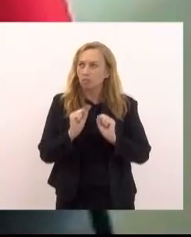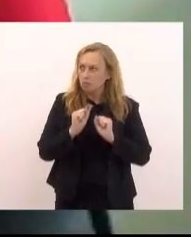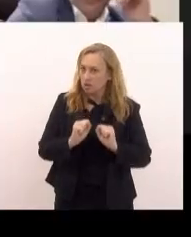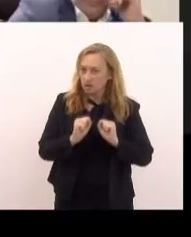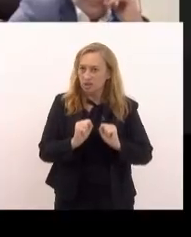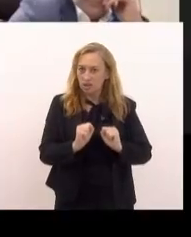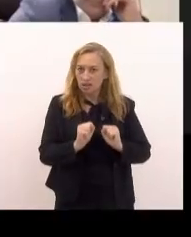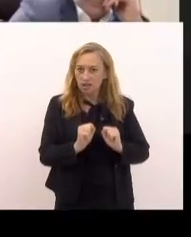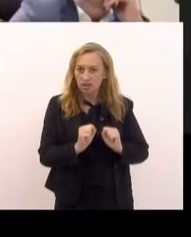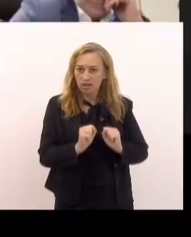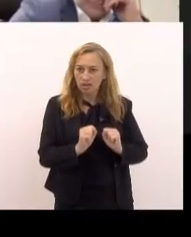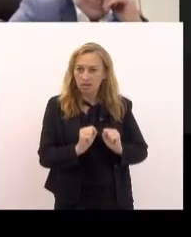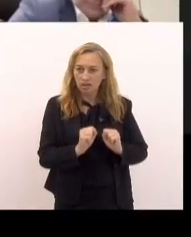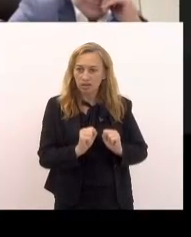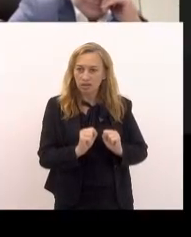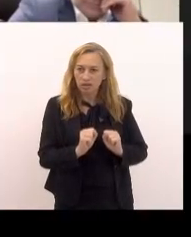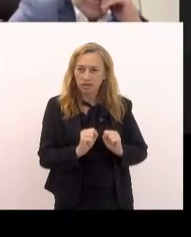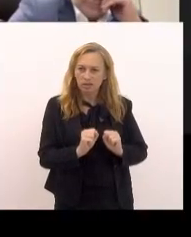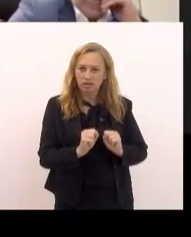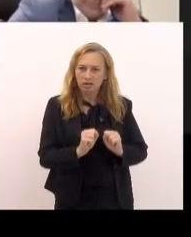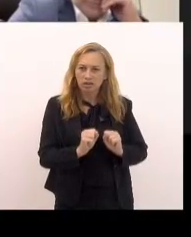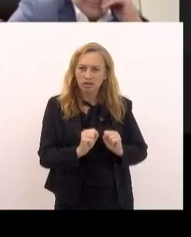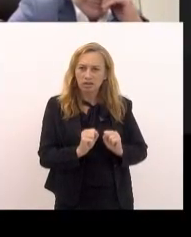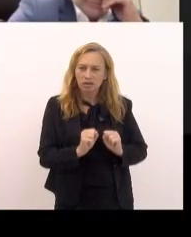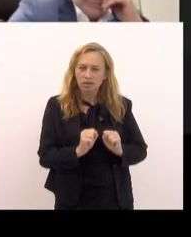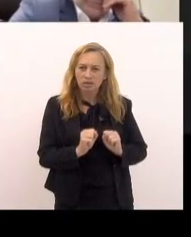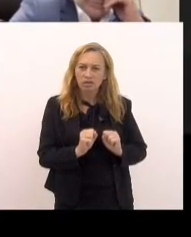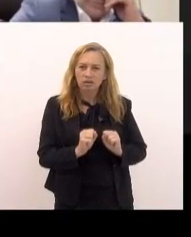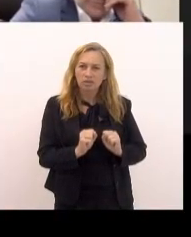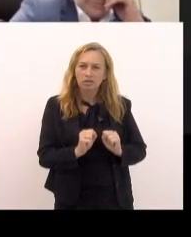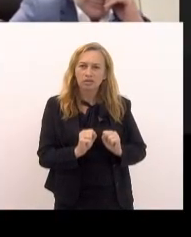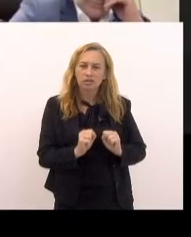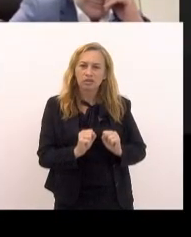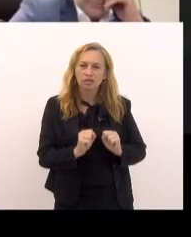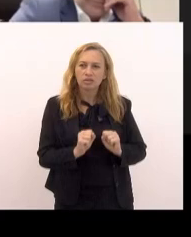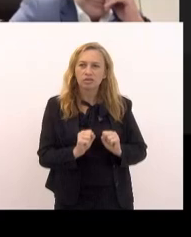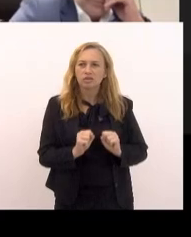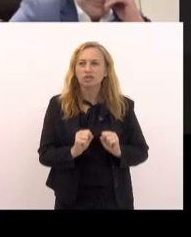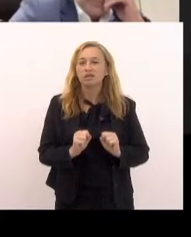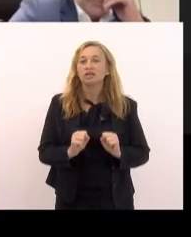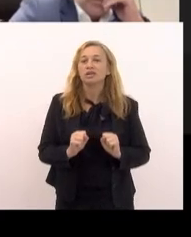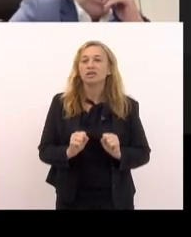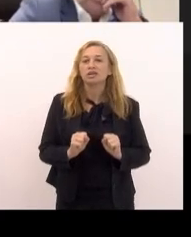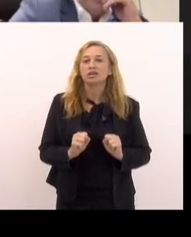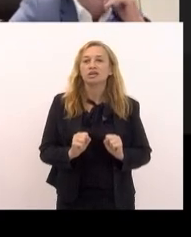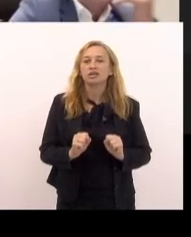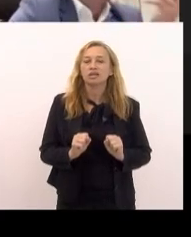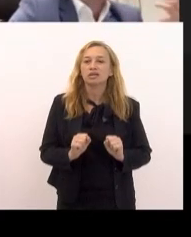deputado? Eu escutei, presidente. Você está simpático, deputado Bebeto. Então,